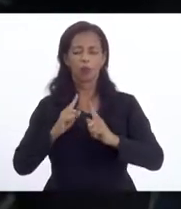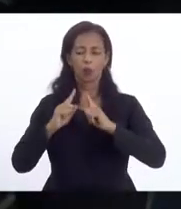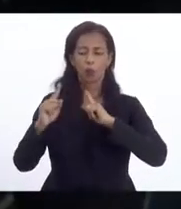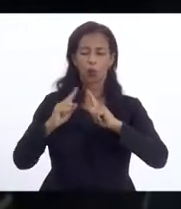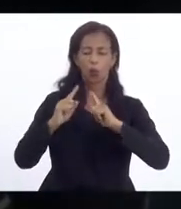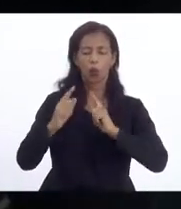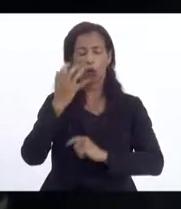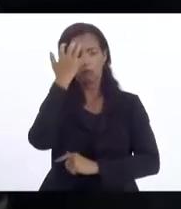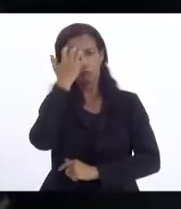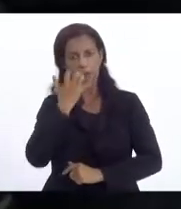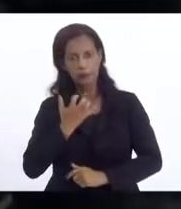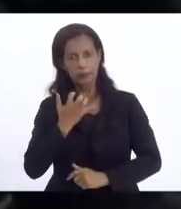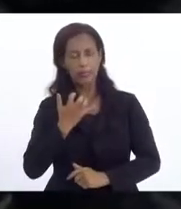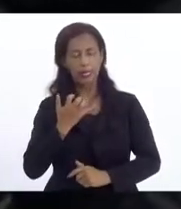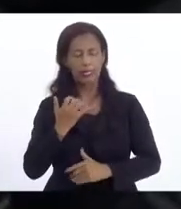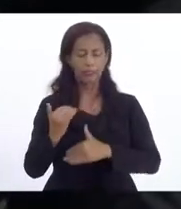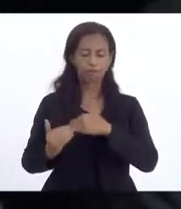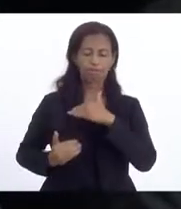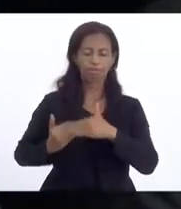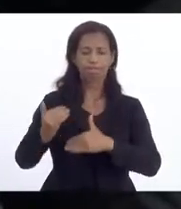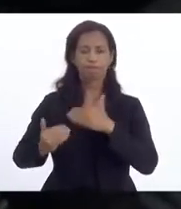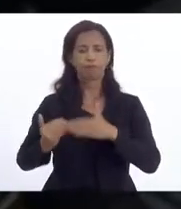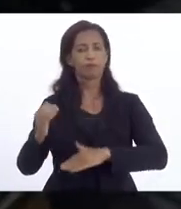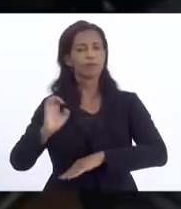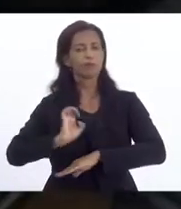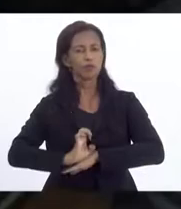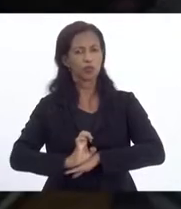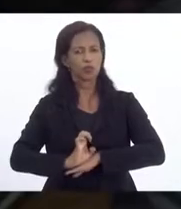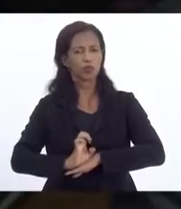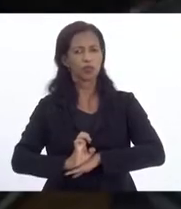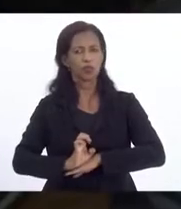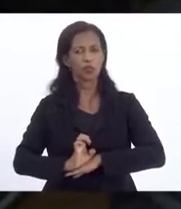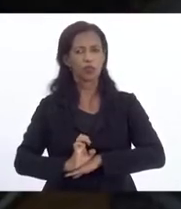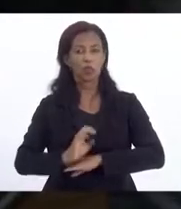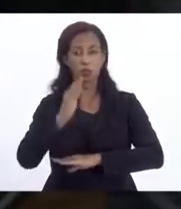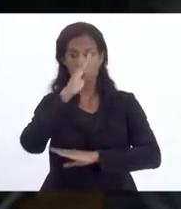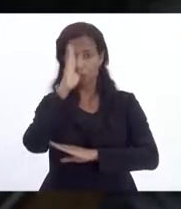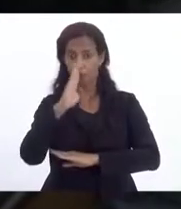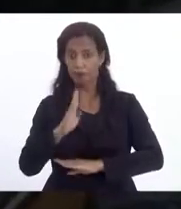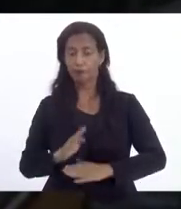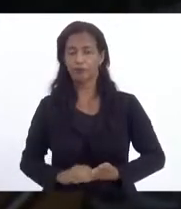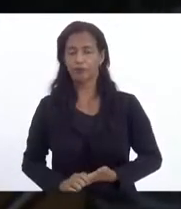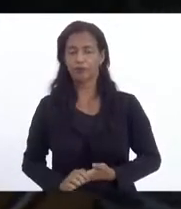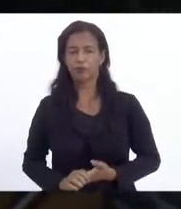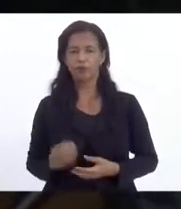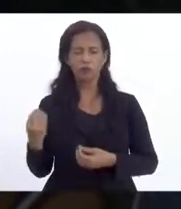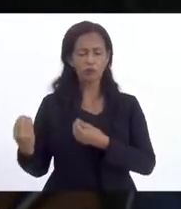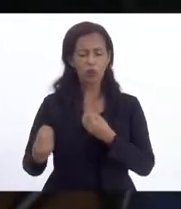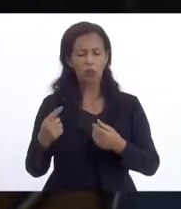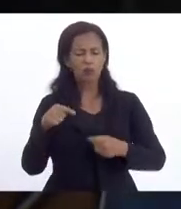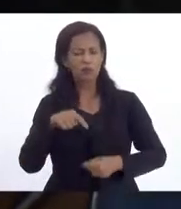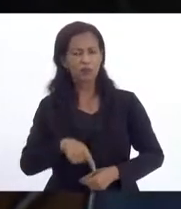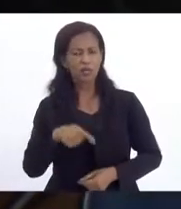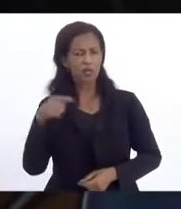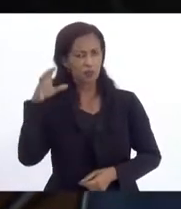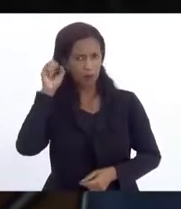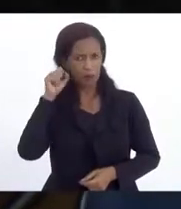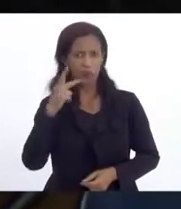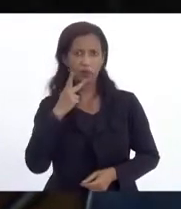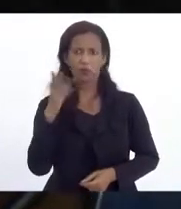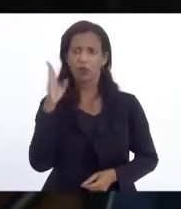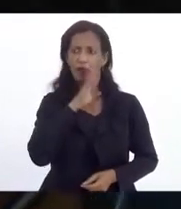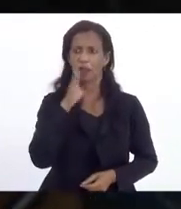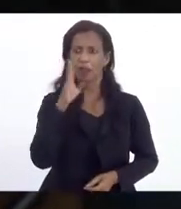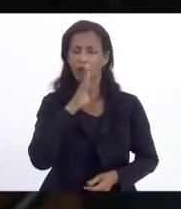discussões sérias e progressistas sobre o Estado e sobre o Brasil. É, como a gente está aqui para ouvir, eu vou falar